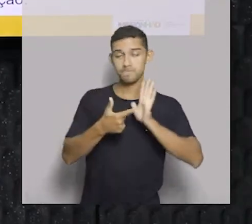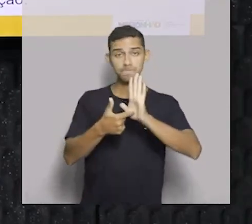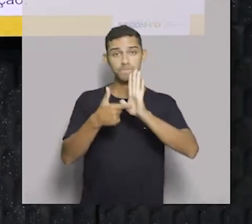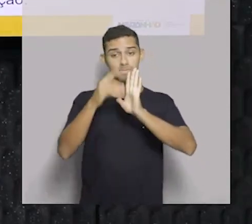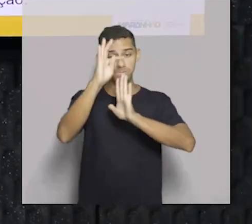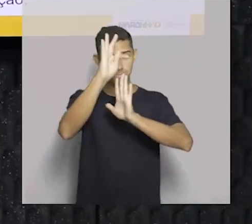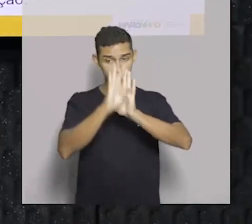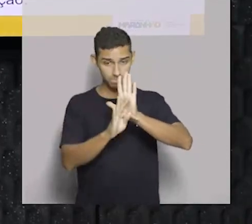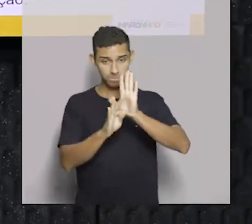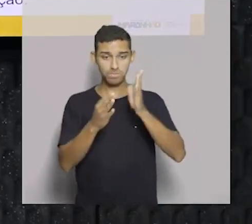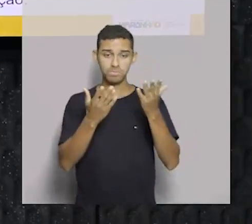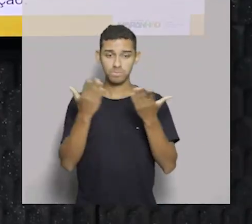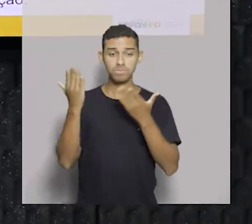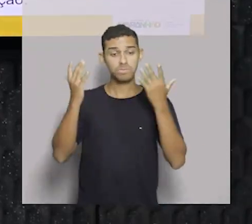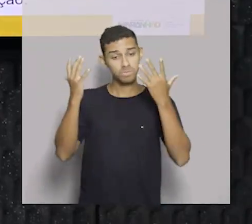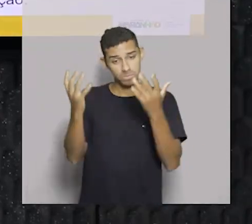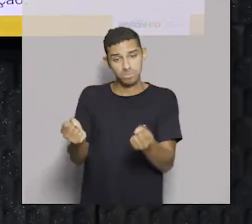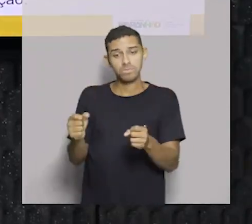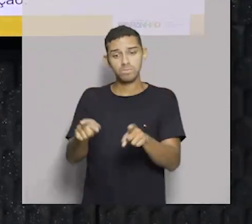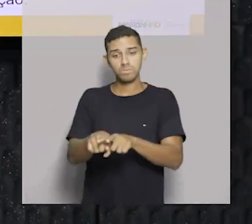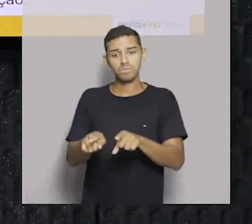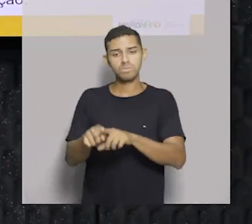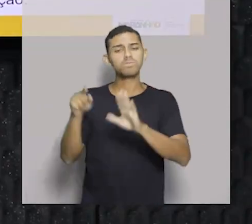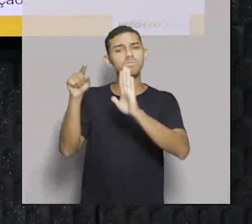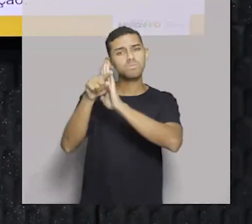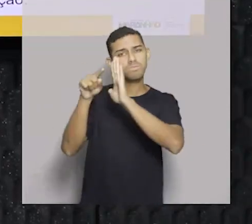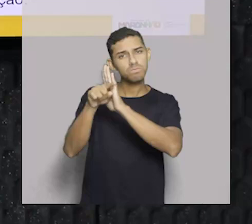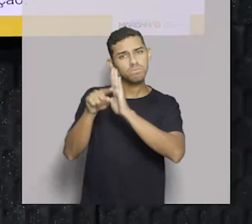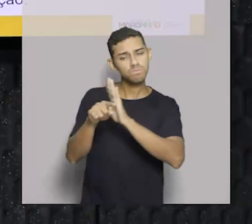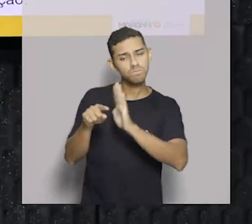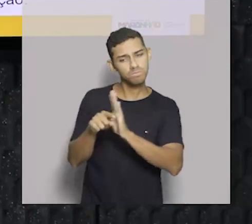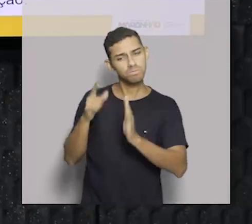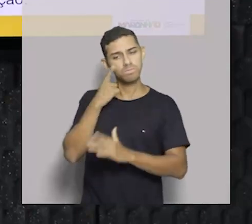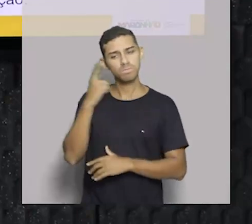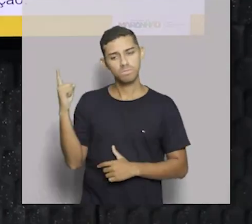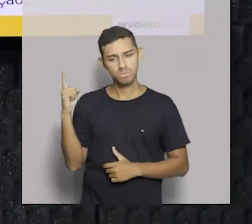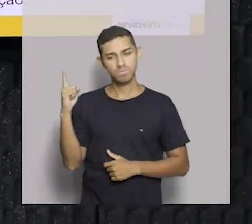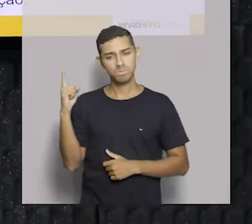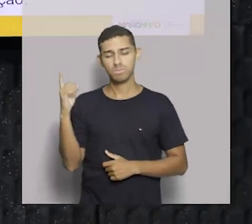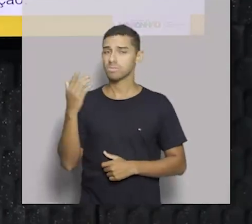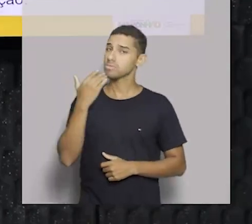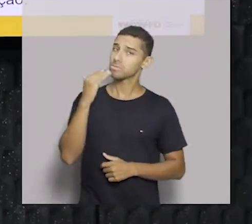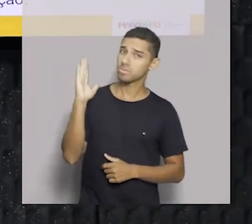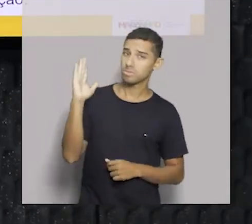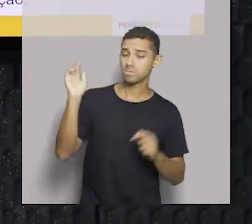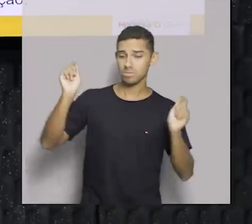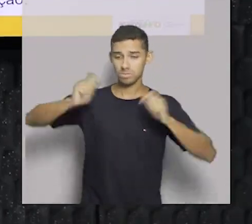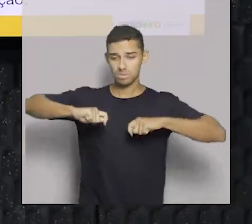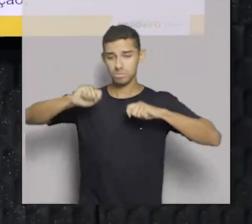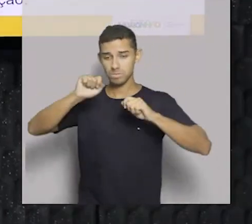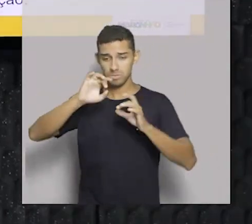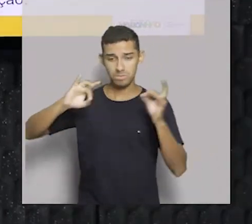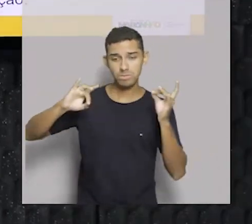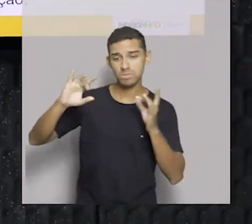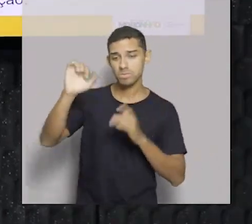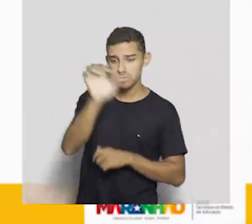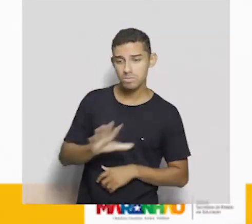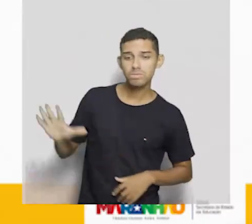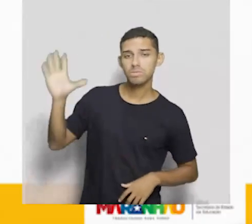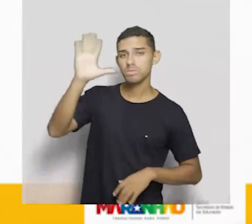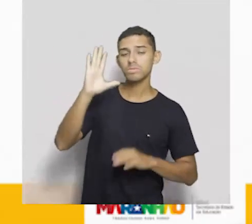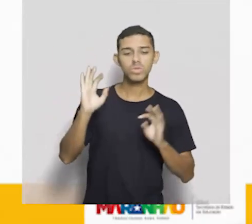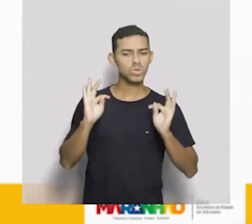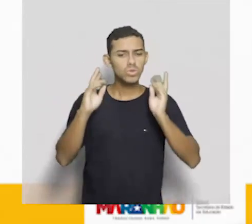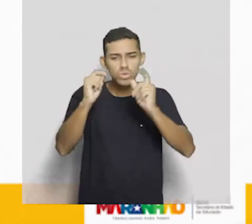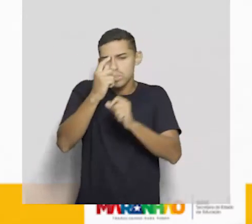no texto permite o questionamento de pressupostos de universalidade Ou seja a ideia de que